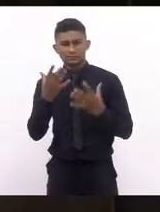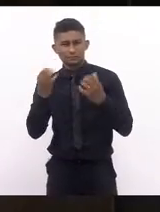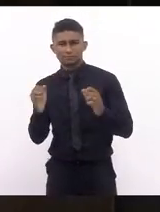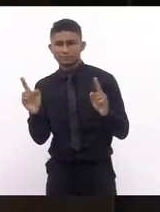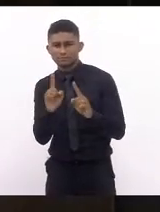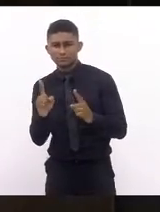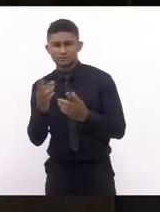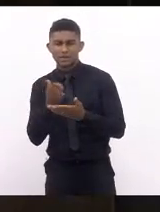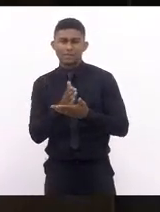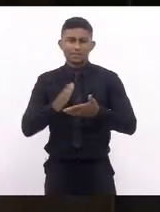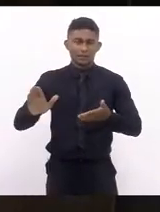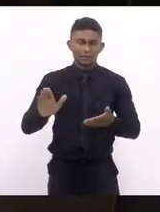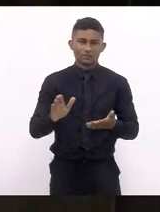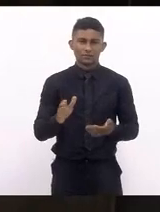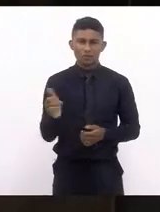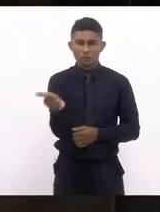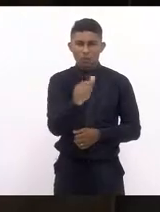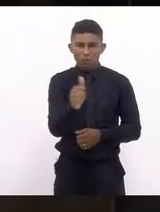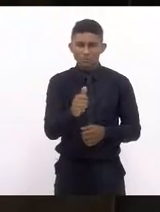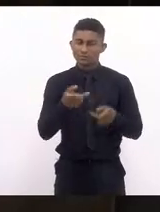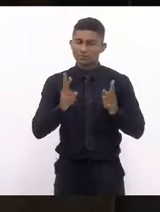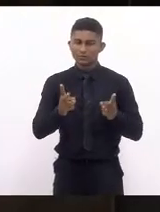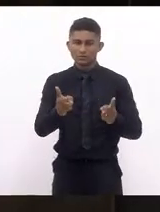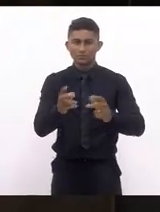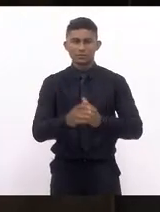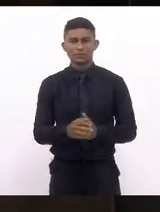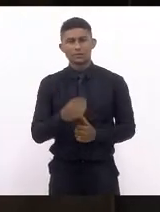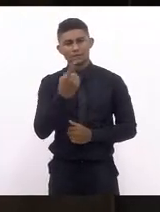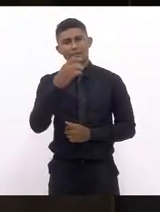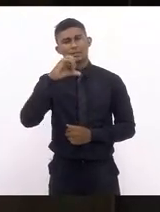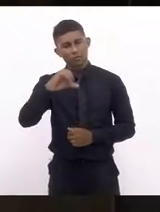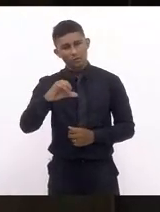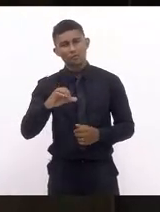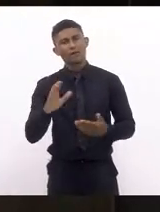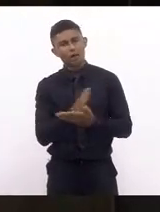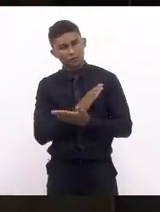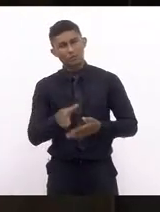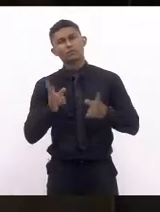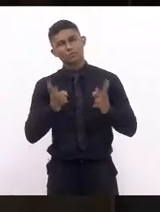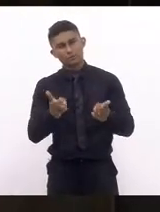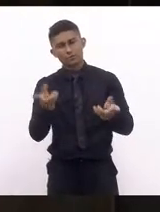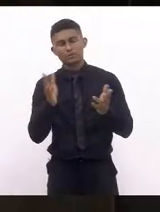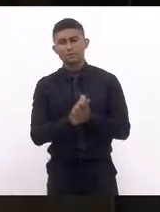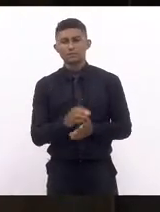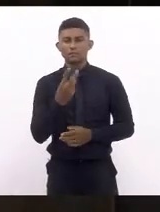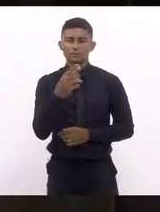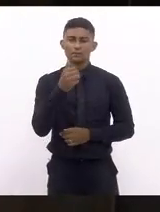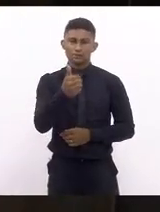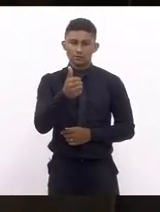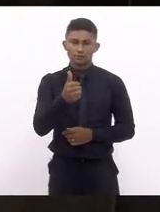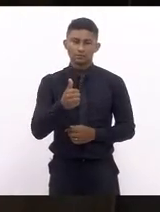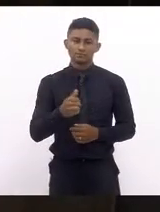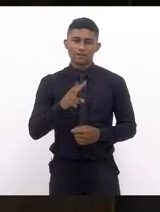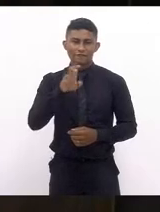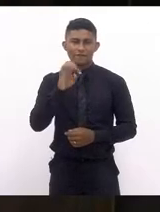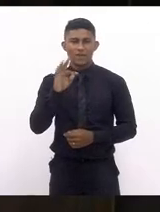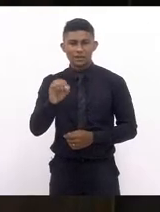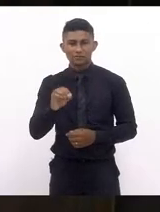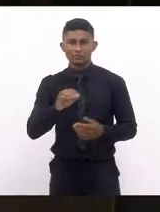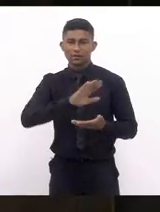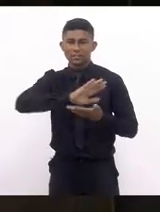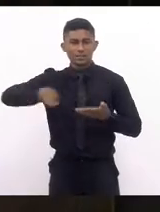rejeitados 11 verbas totais mantidos 19 versus parciais mantidos 31 vetos parciais